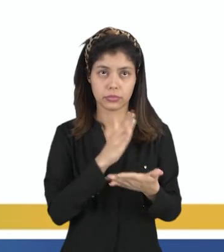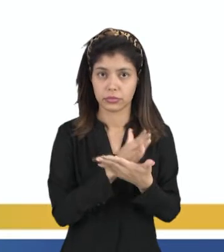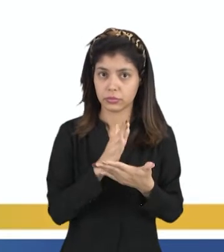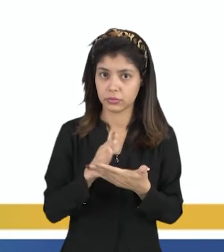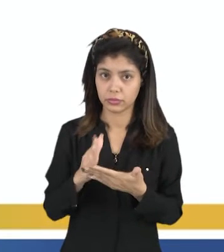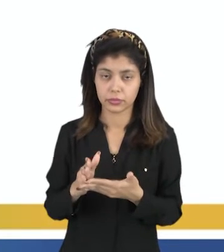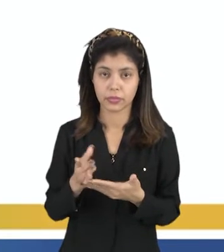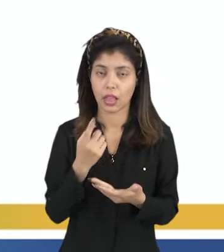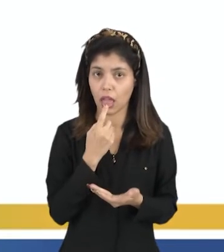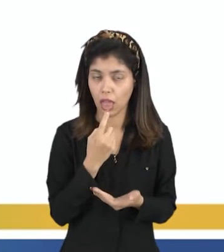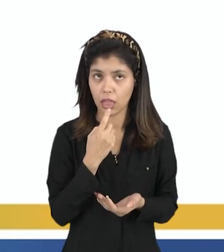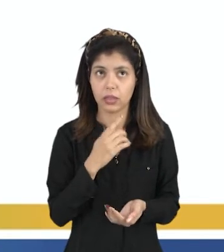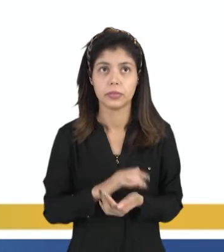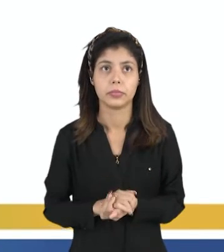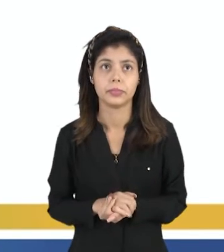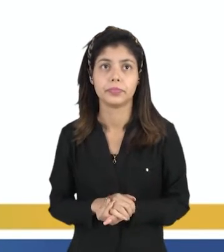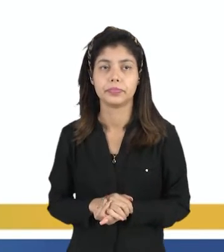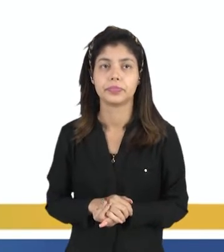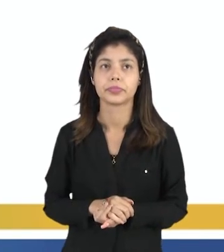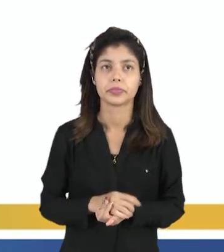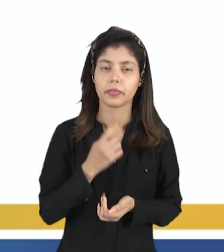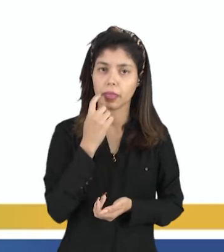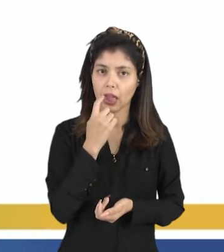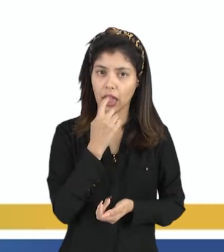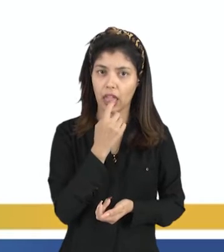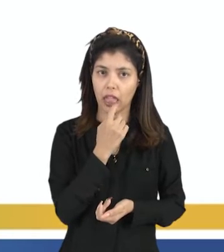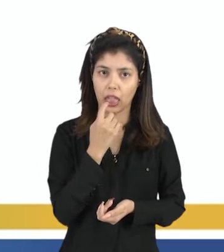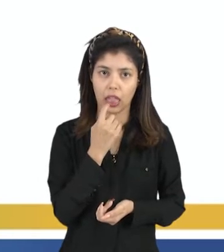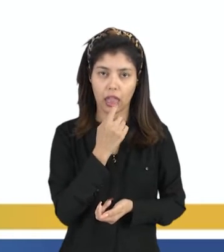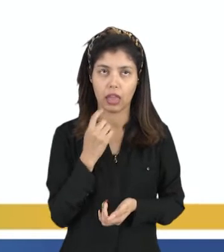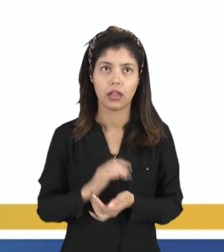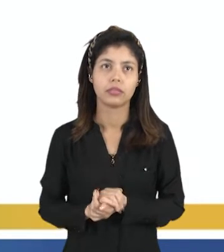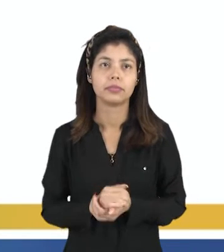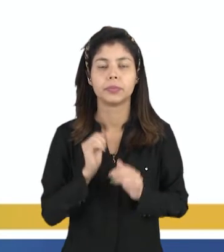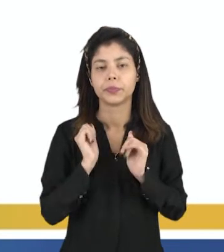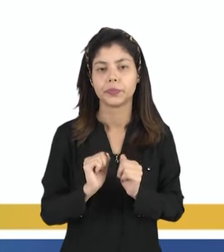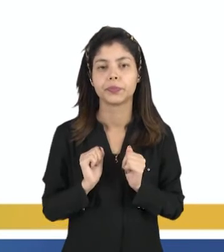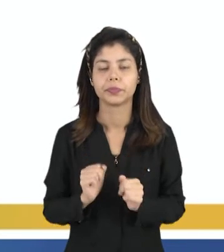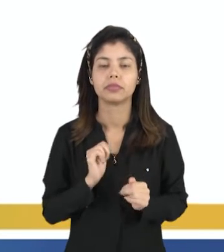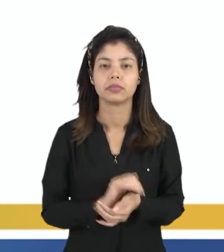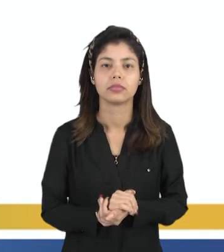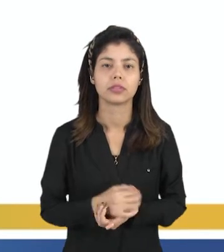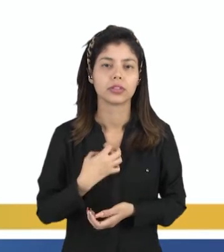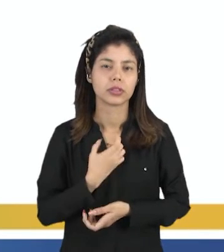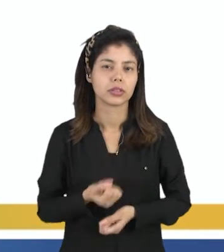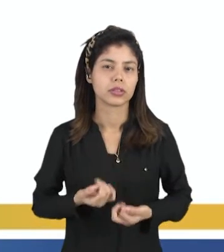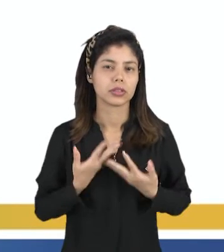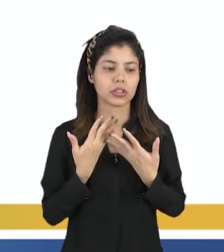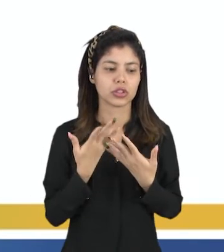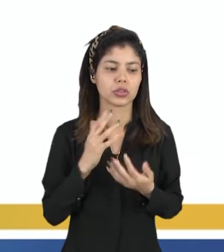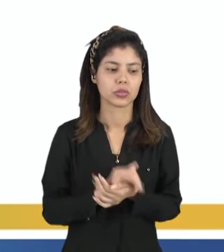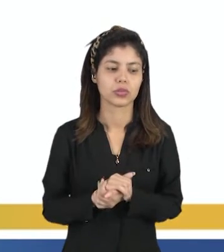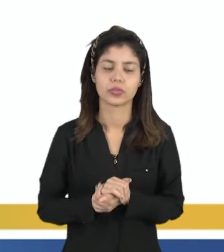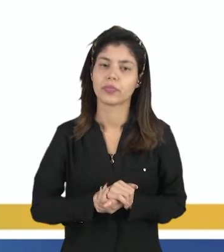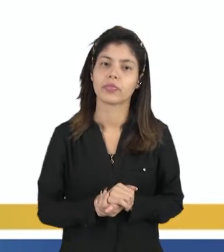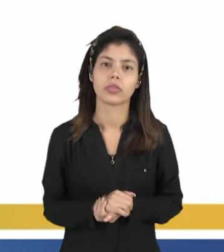partes da língua, né? Por exemplo, na ponta da língua a gente pode sentir o sabor